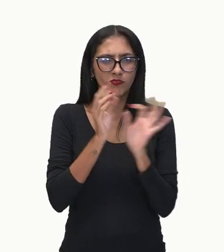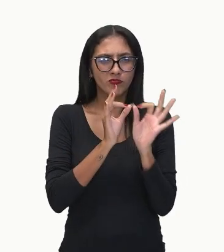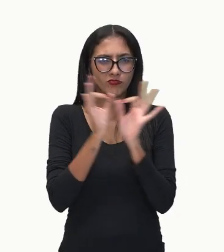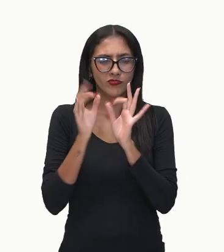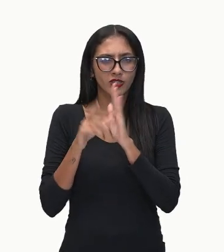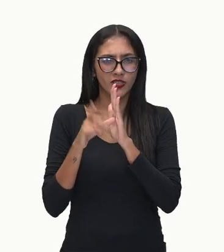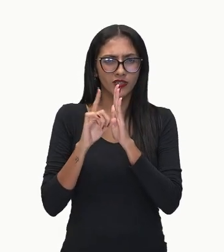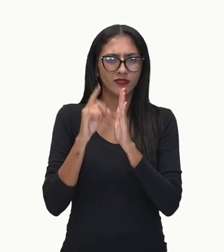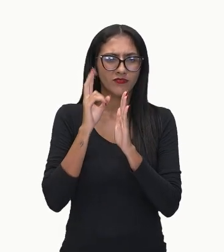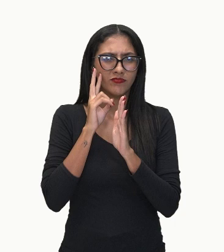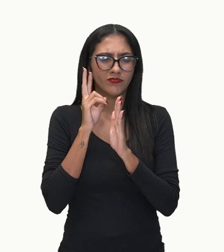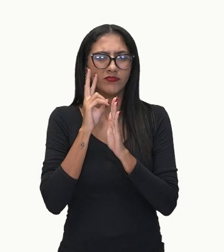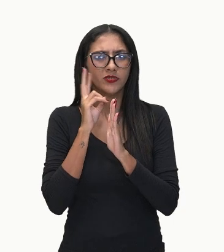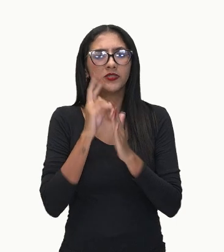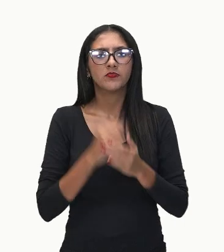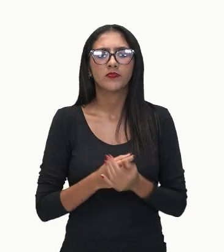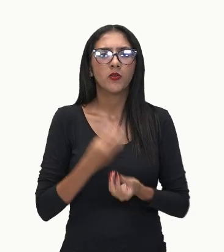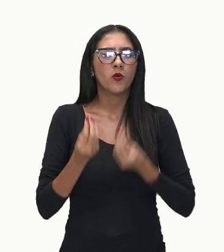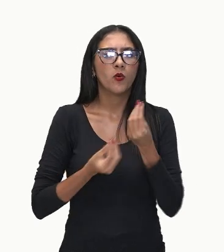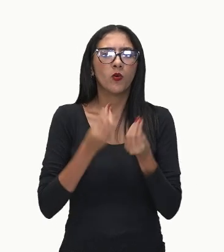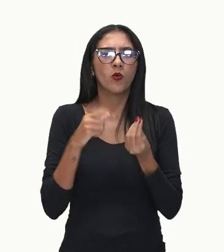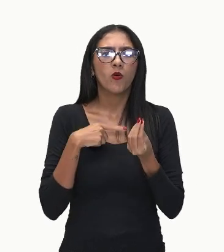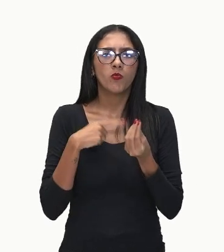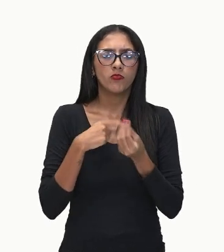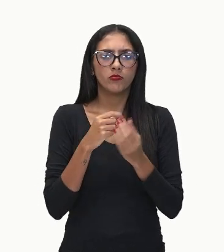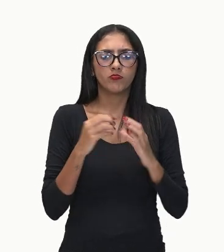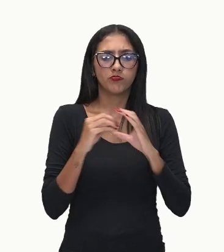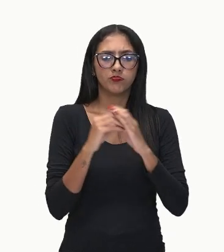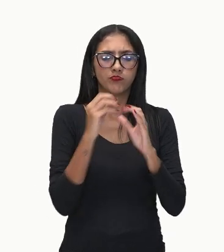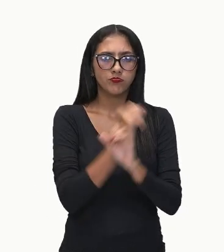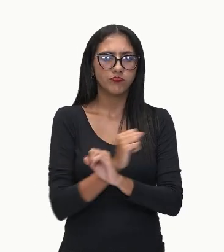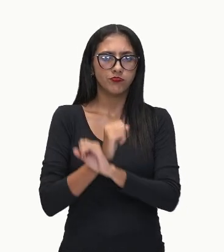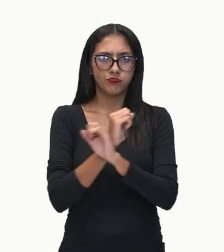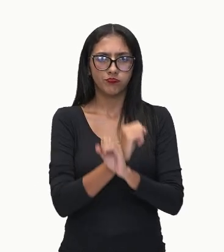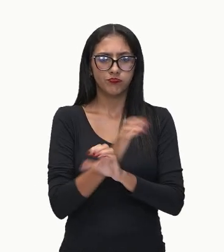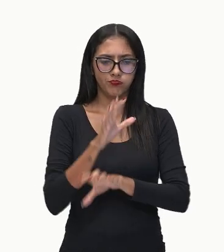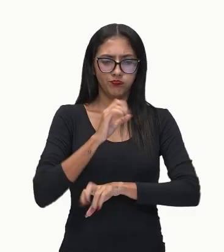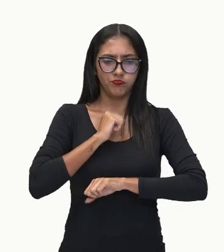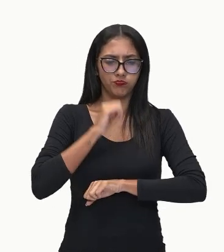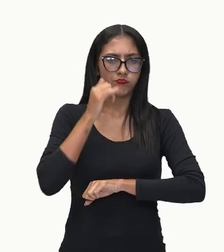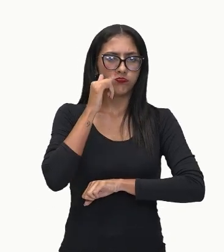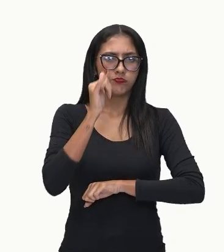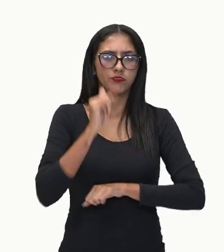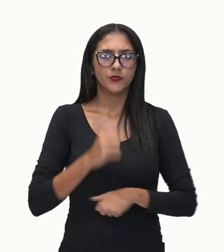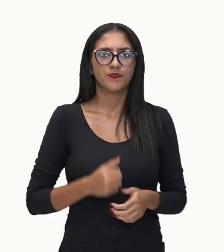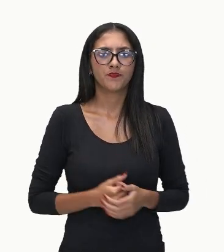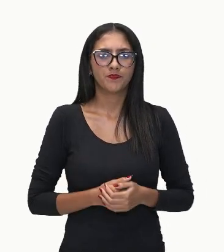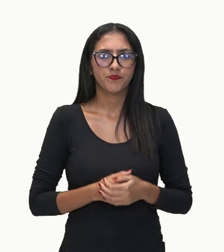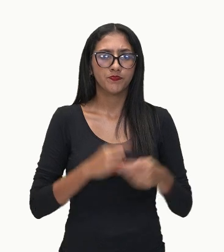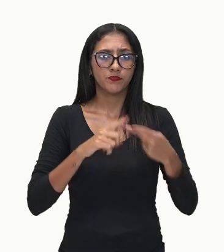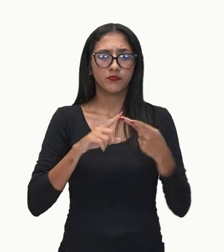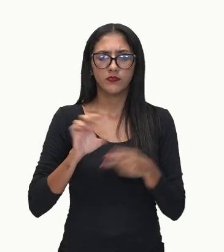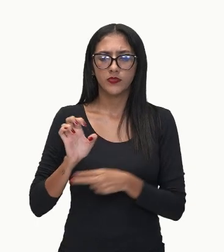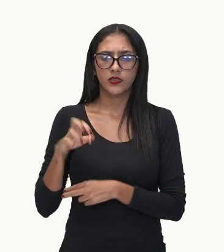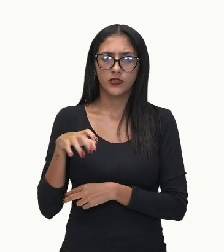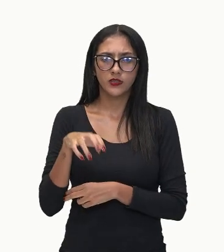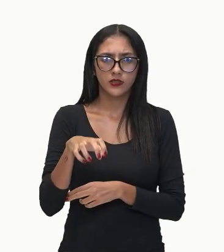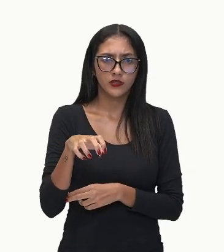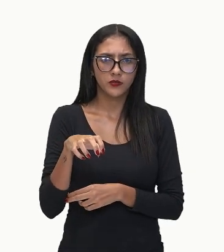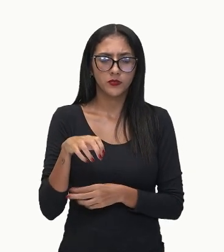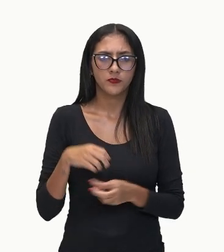a ação da imunoglobulina G. Também como enzima, tá? Um